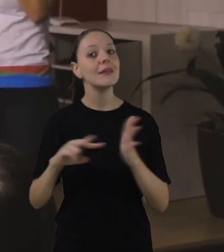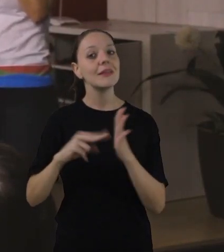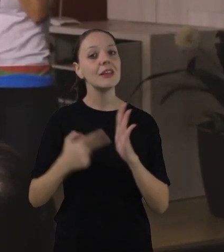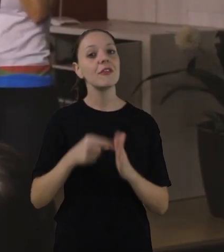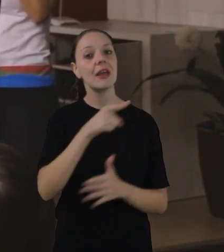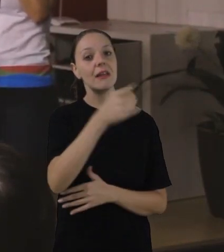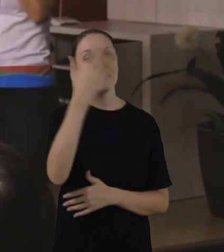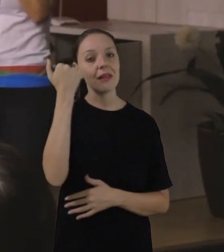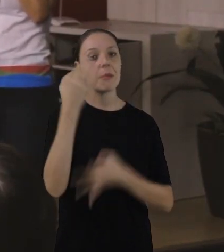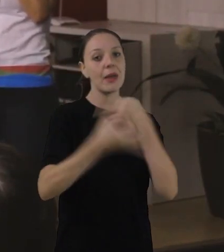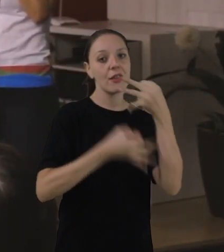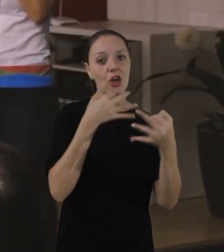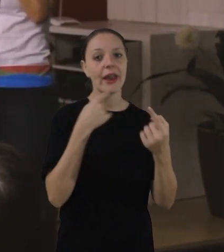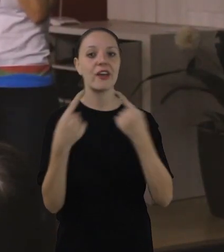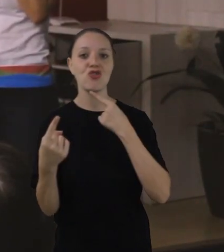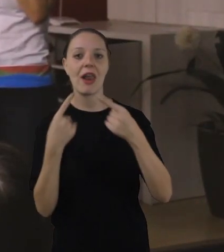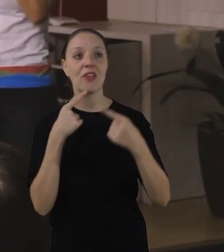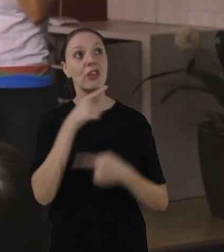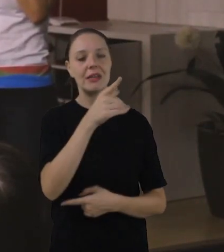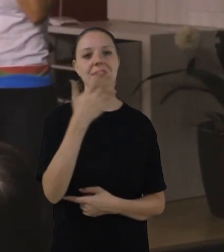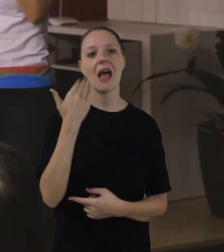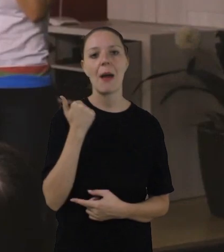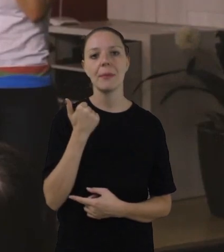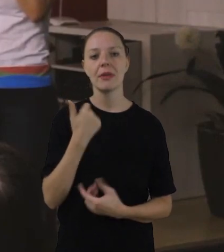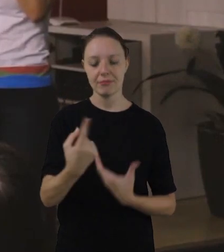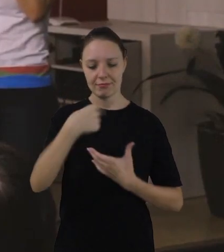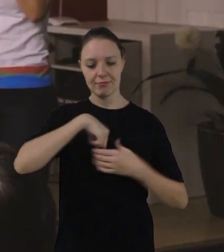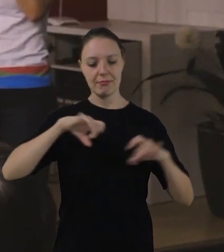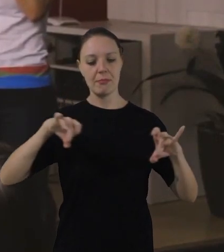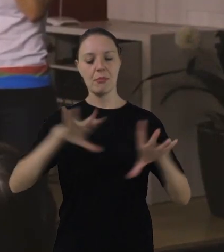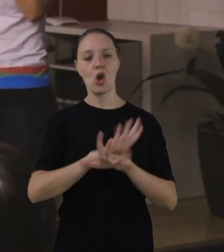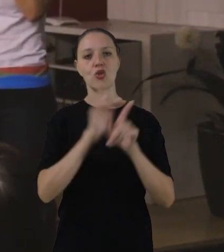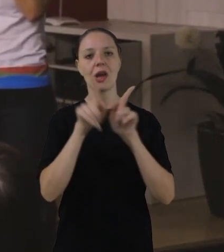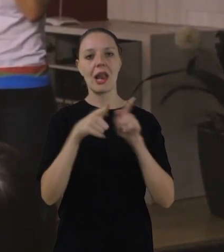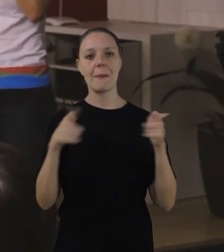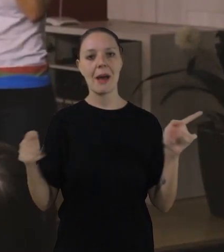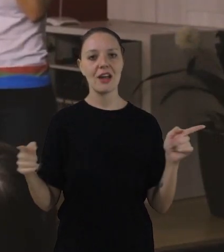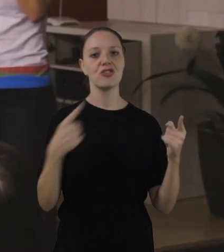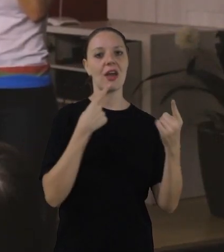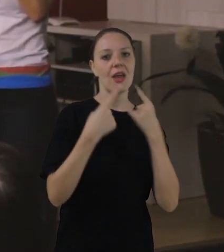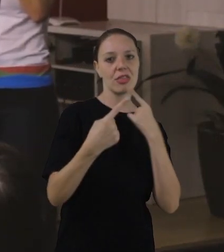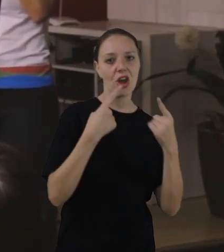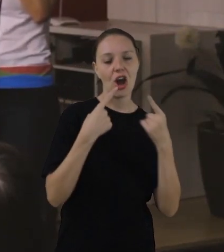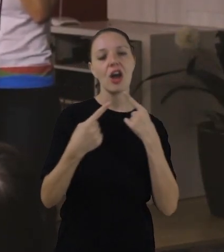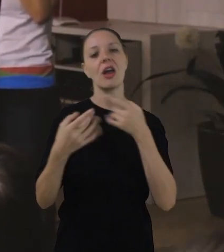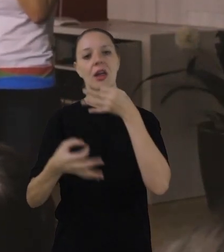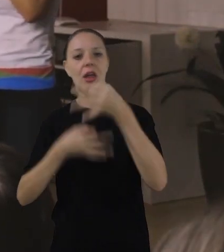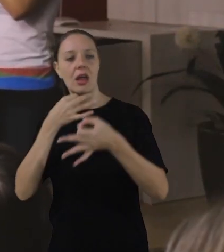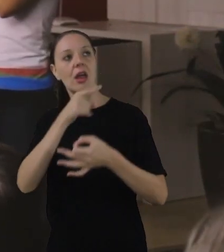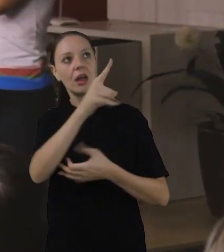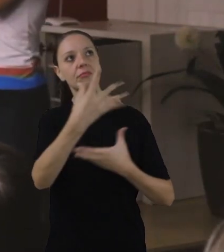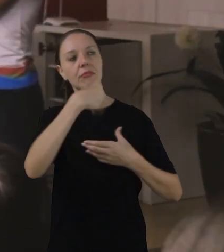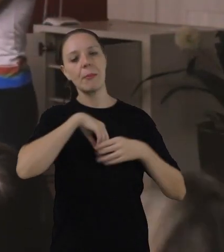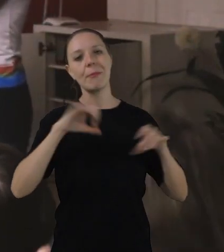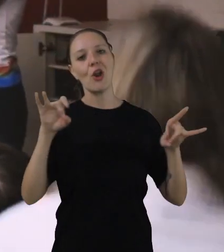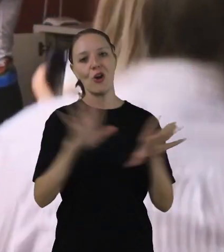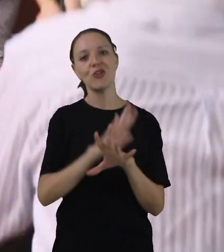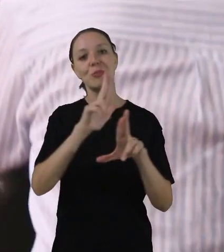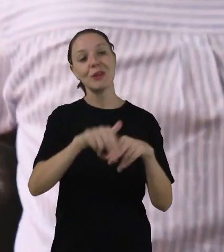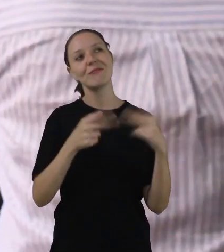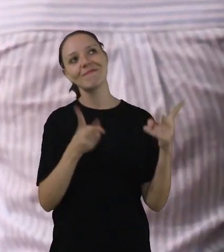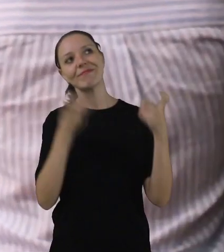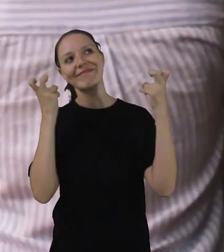retórica, isso é dialética. Eles têm internalizado isso, gramática, retórica e dialética, né? Então,